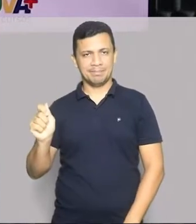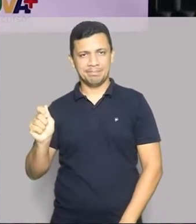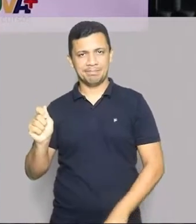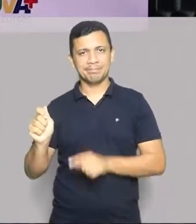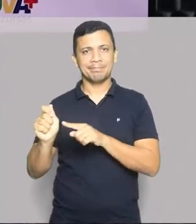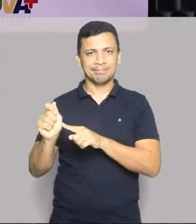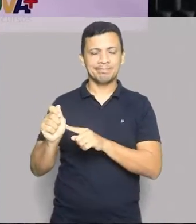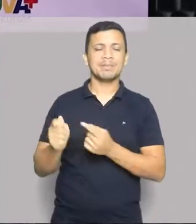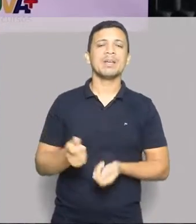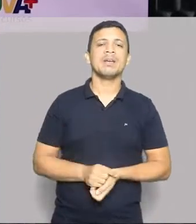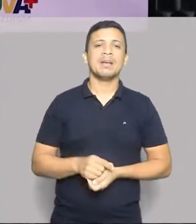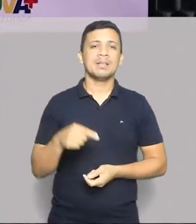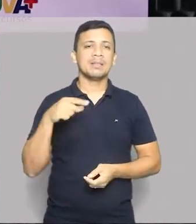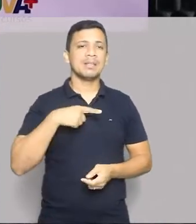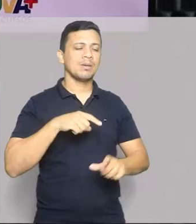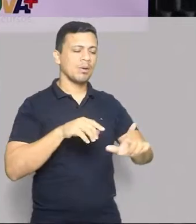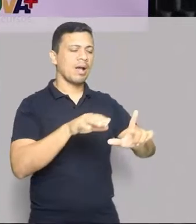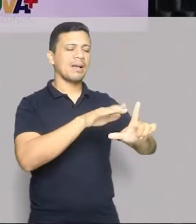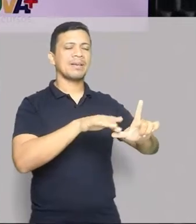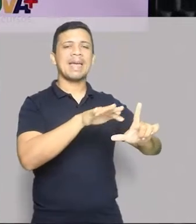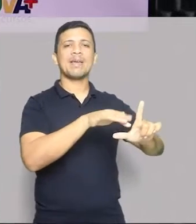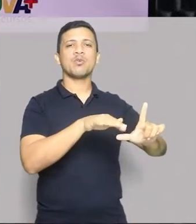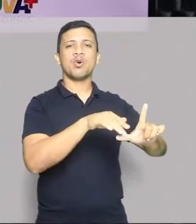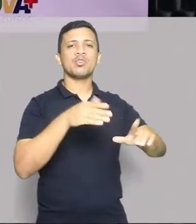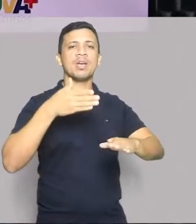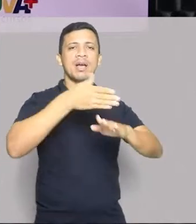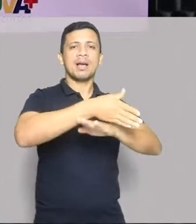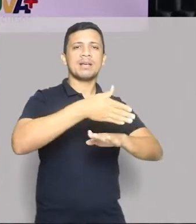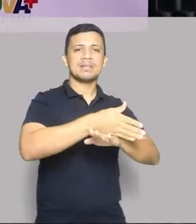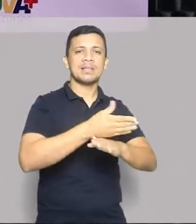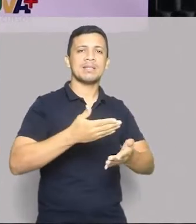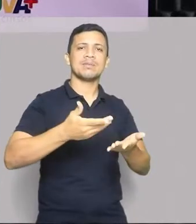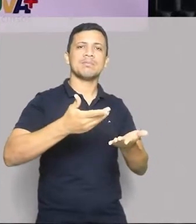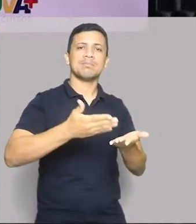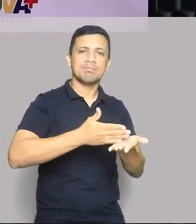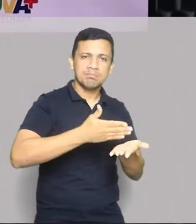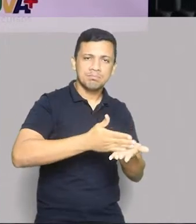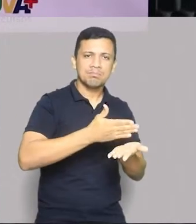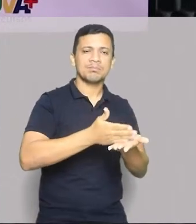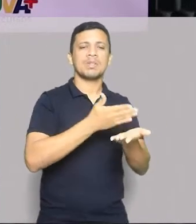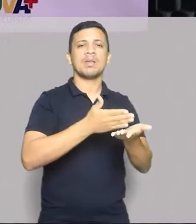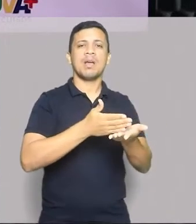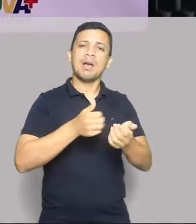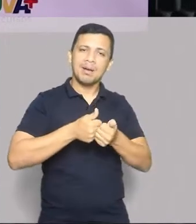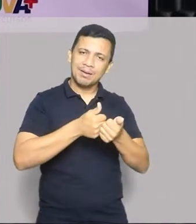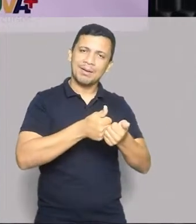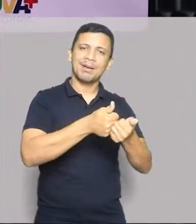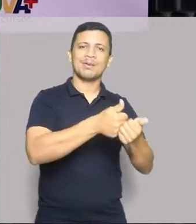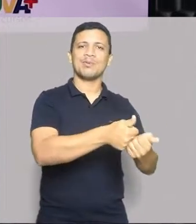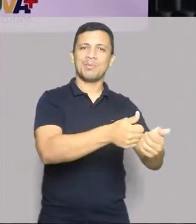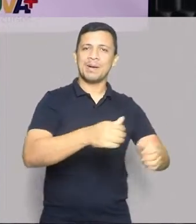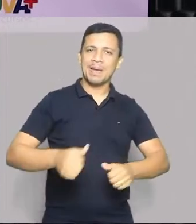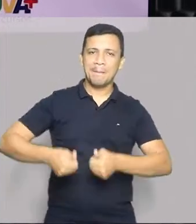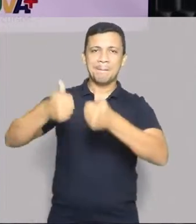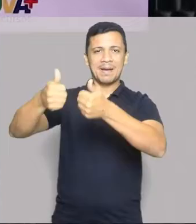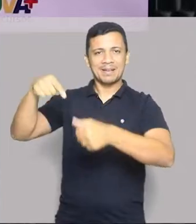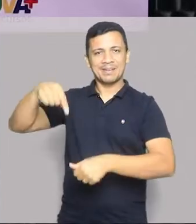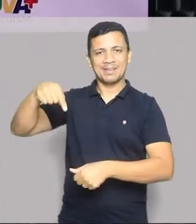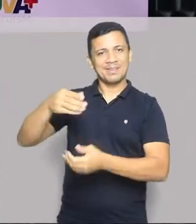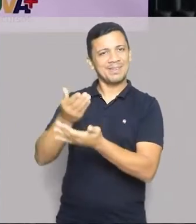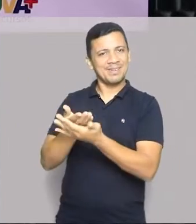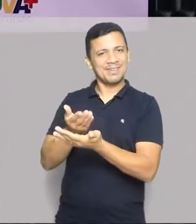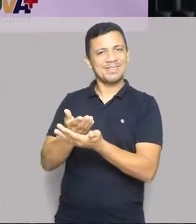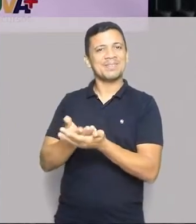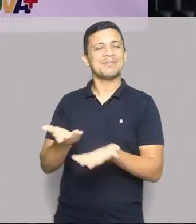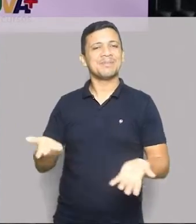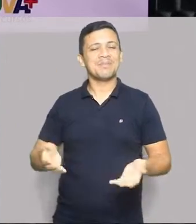Code você ter acesso à apostila e poder acompanhar de forma mais efetiva as nossas aulas,